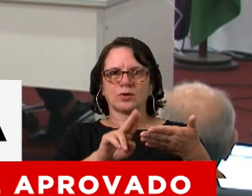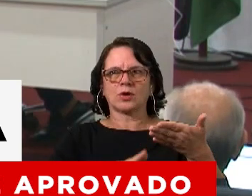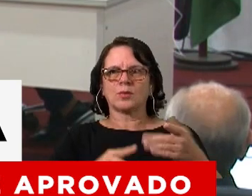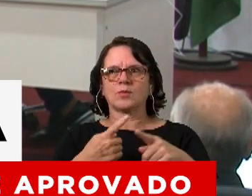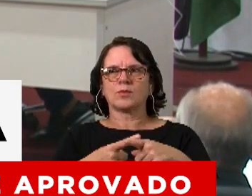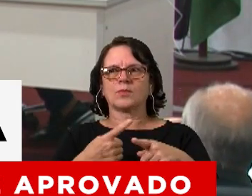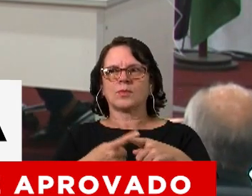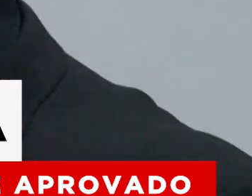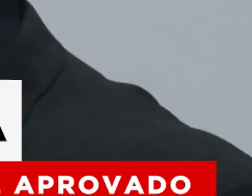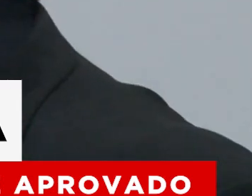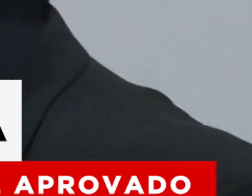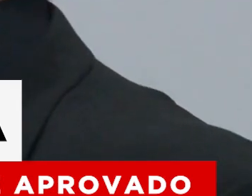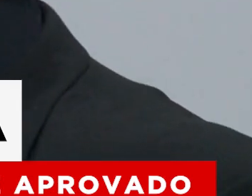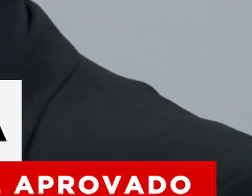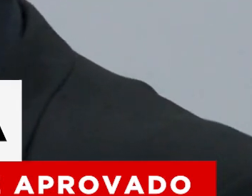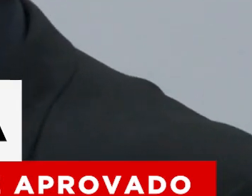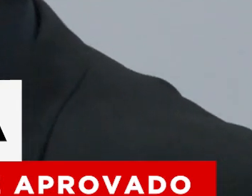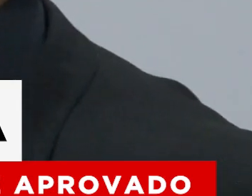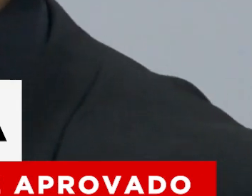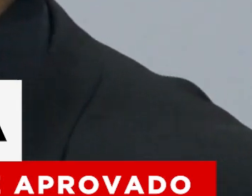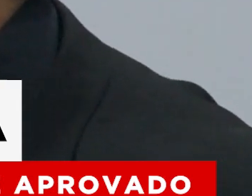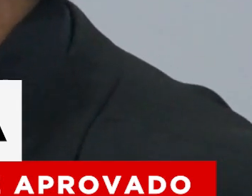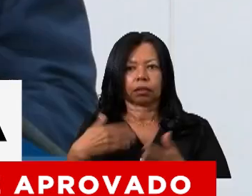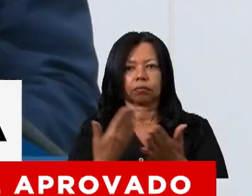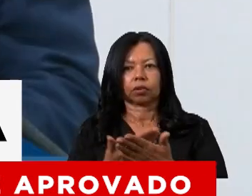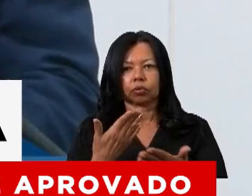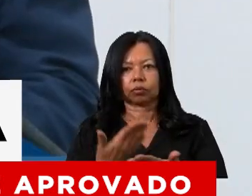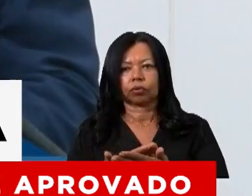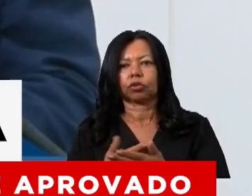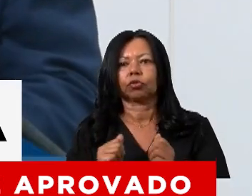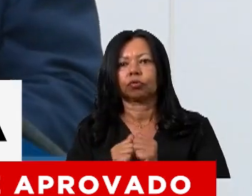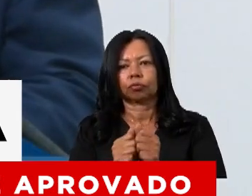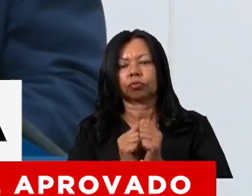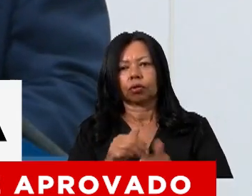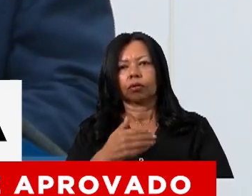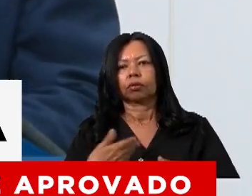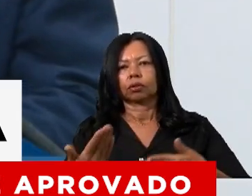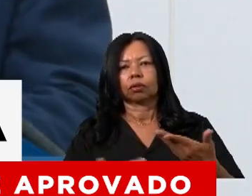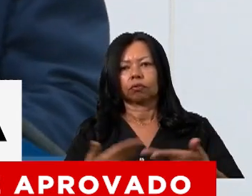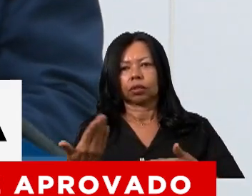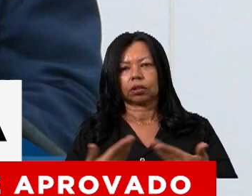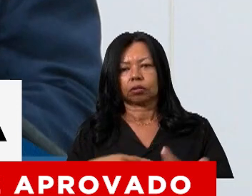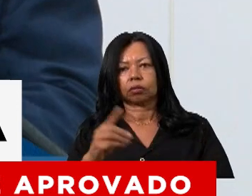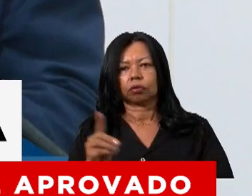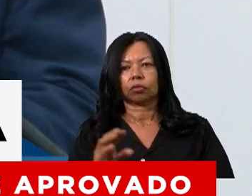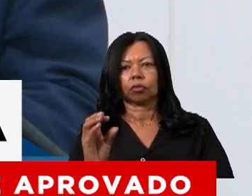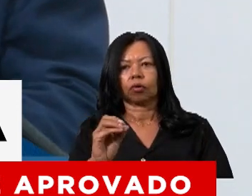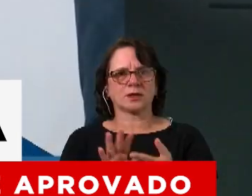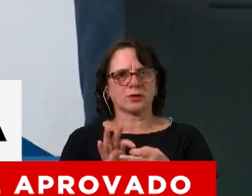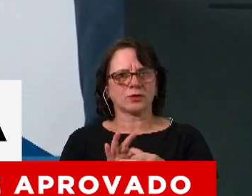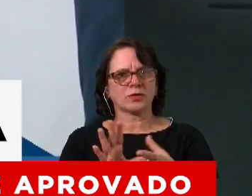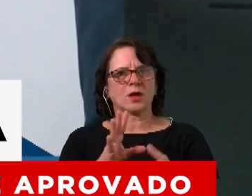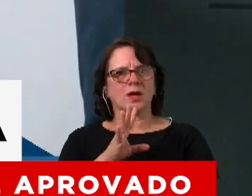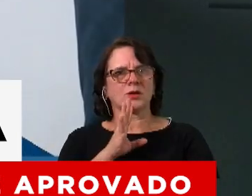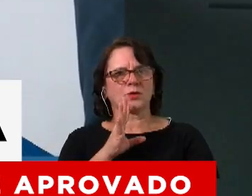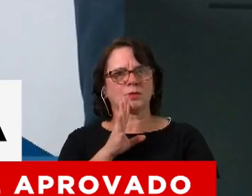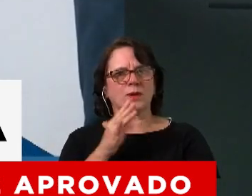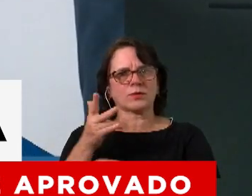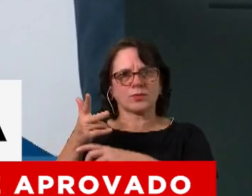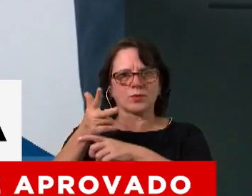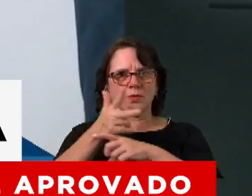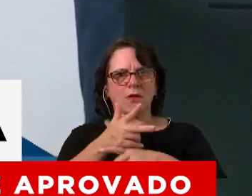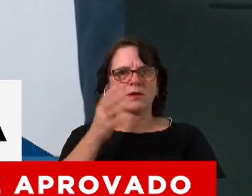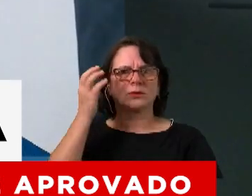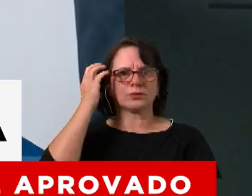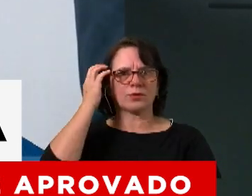com exceção dos vereadores Alessandro Oliveira e Roxinho, que se ausentaram. E o último item era o projeto